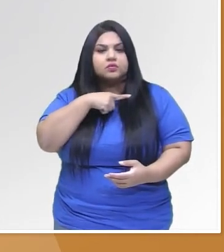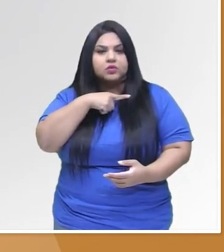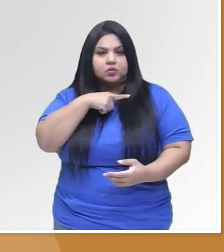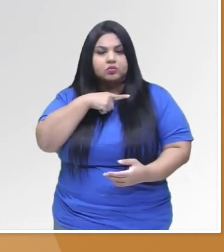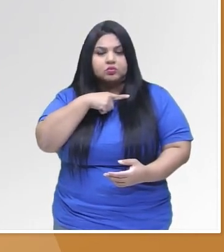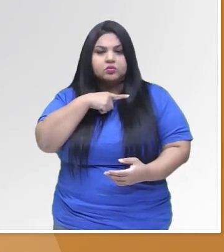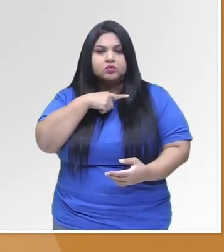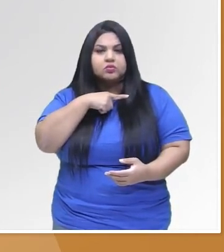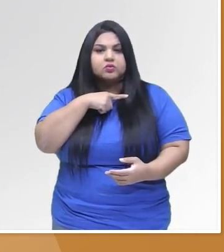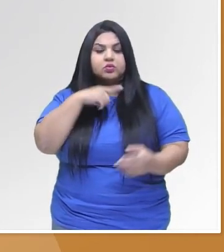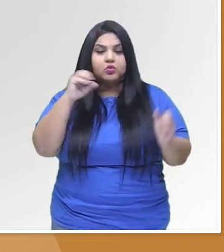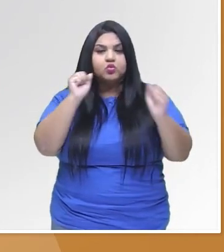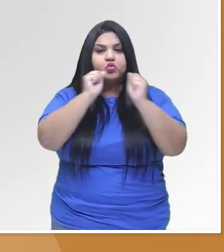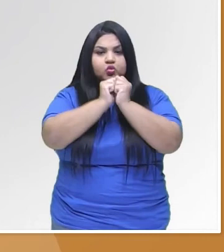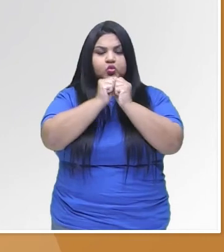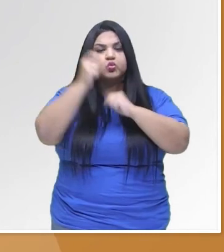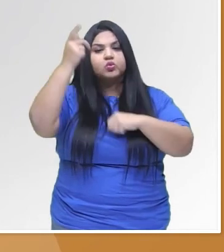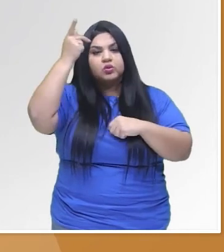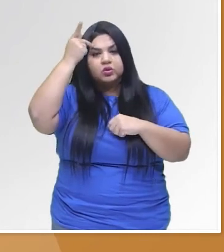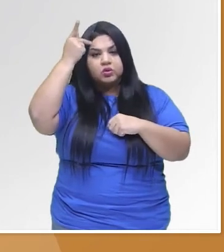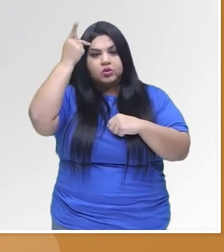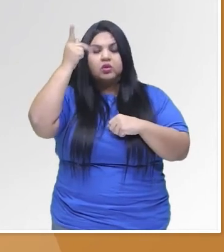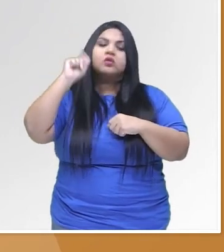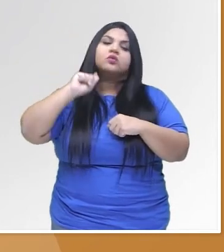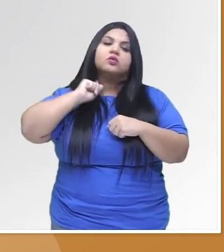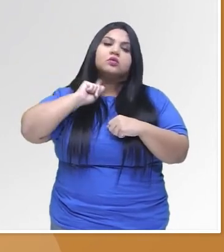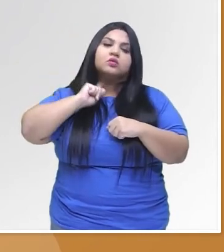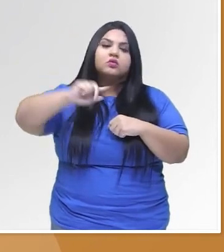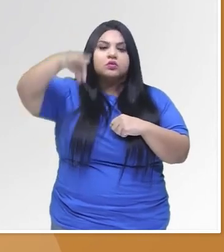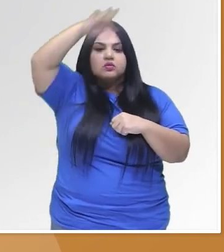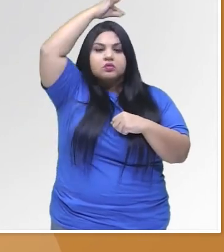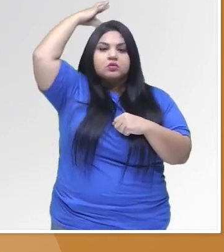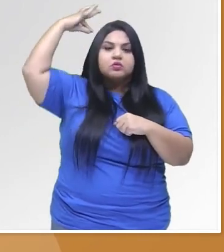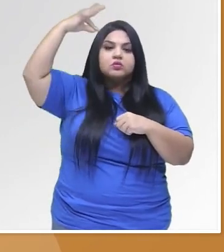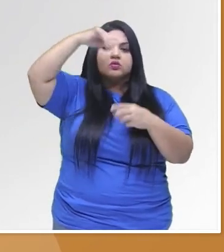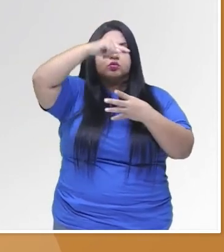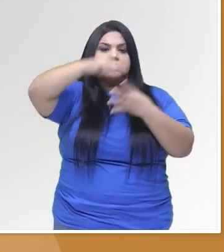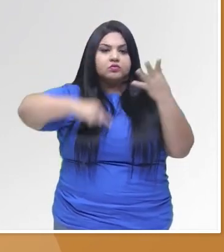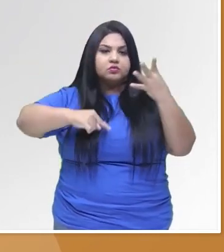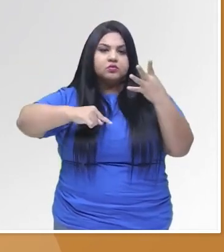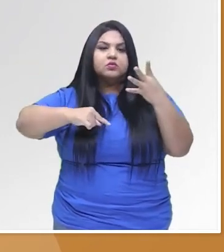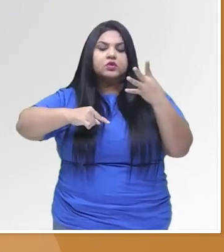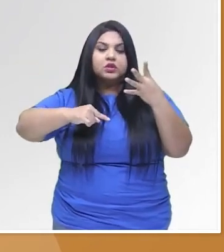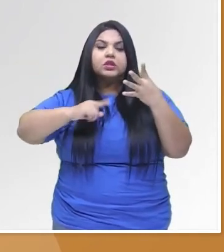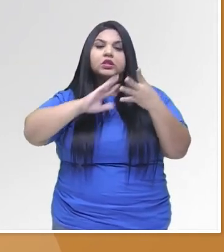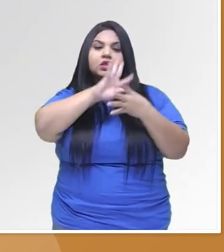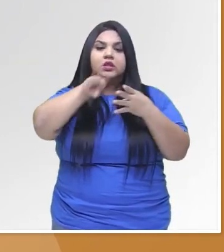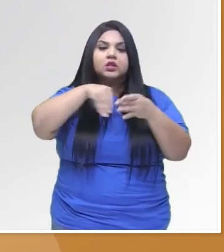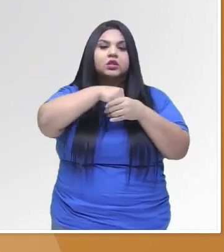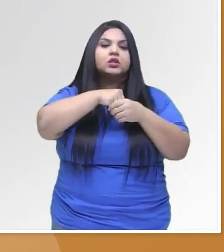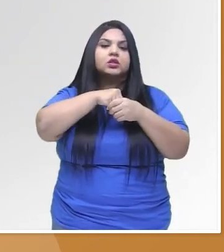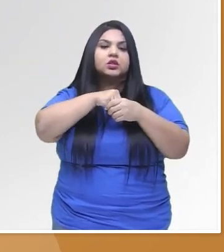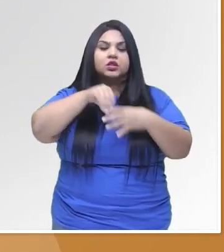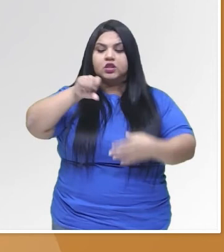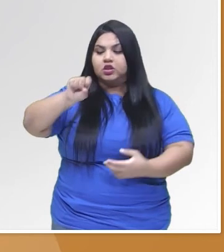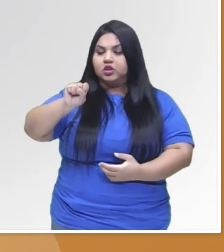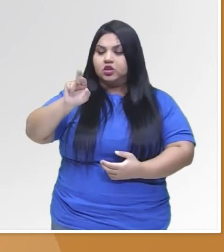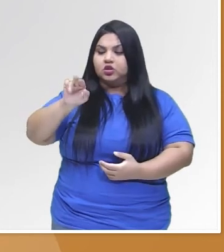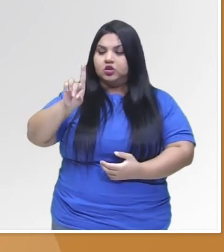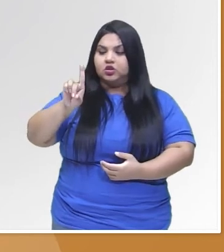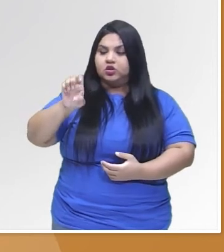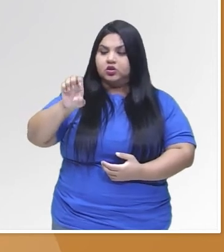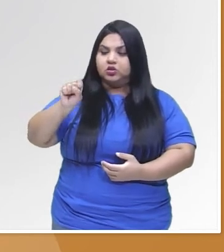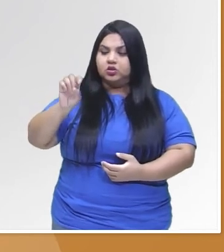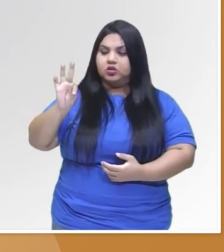Rio, né? Juntamente com São Paulo, Minas Gerais e Espírito Santo, o estado do Rio de Janeiro compõe a região sudeste do